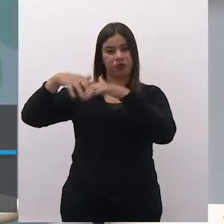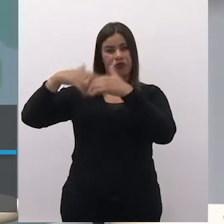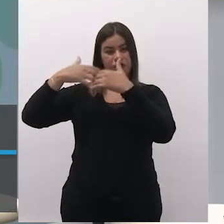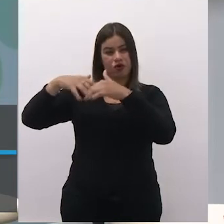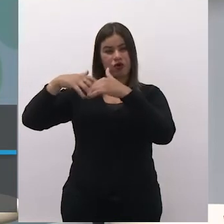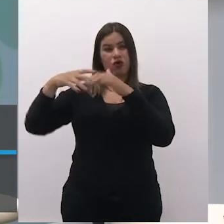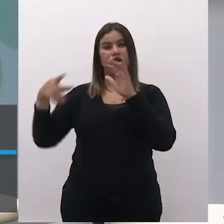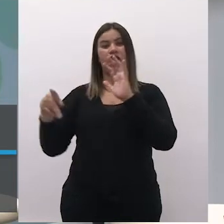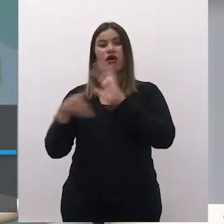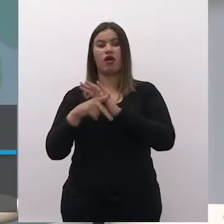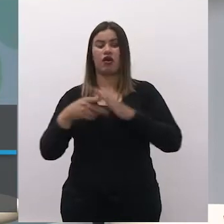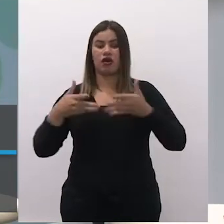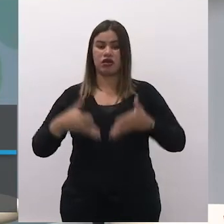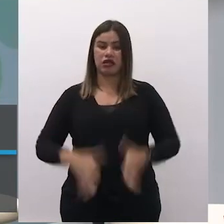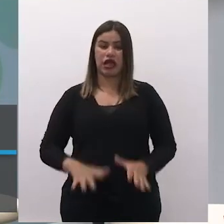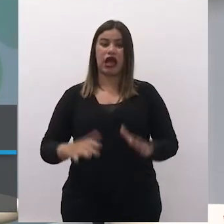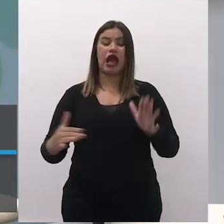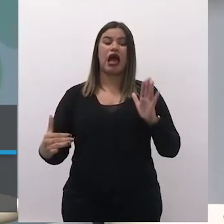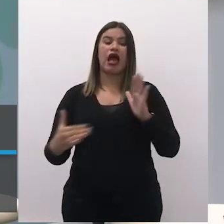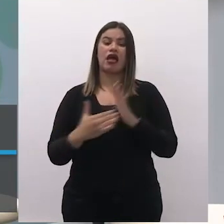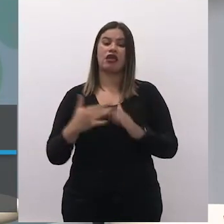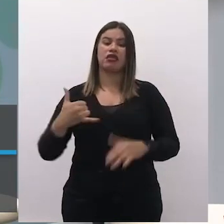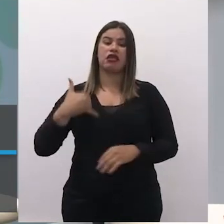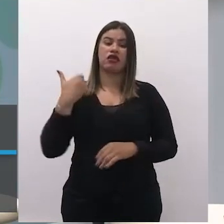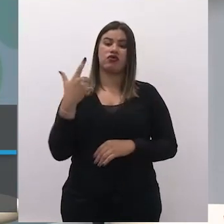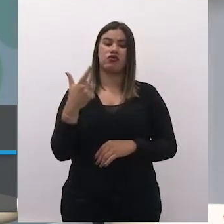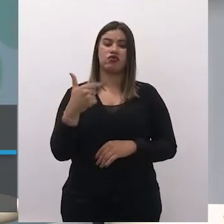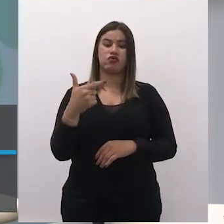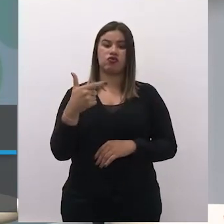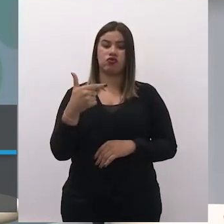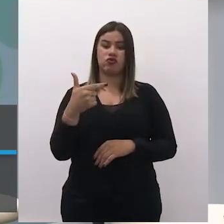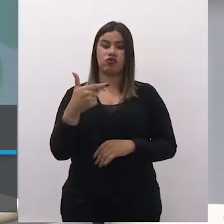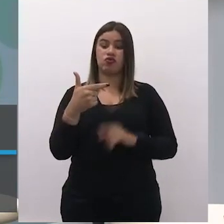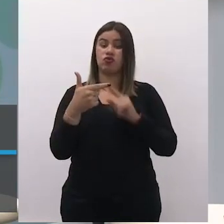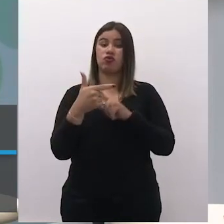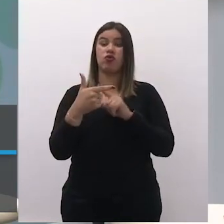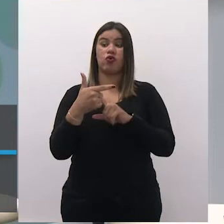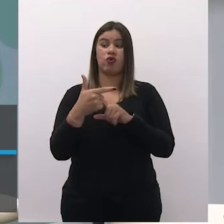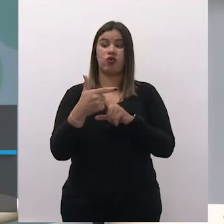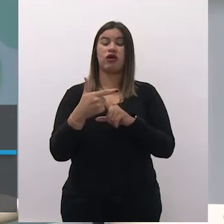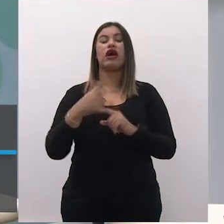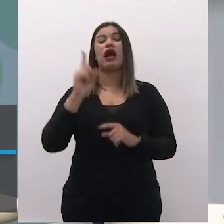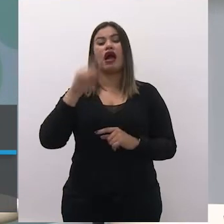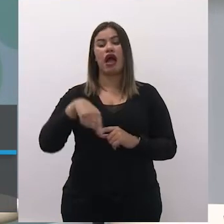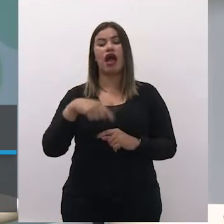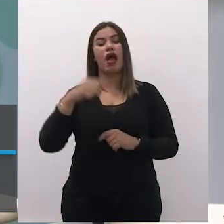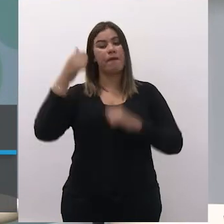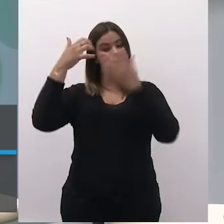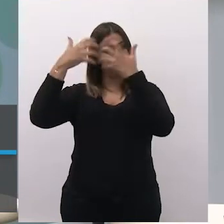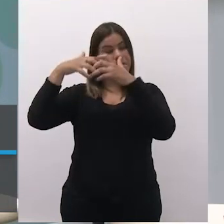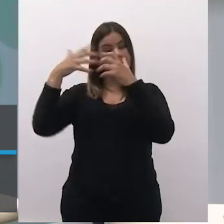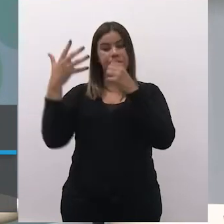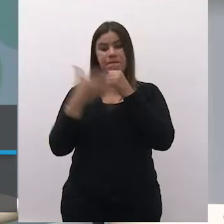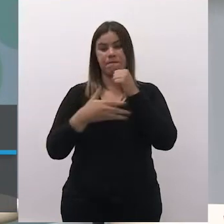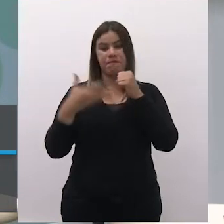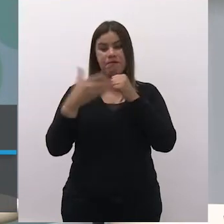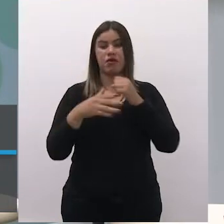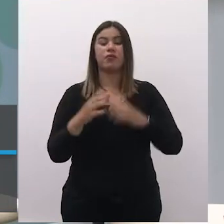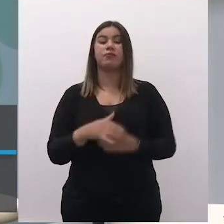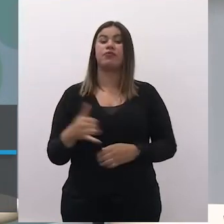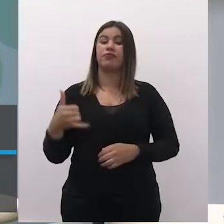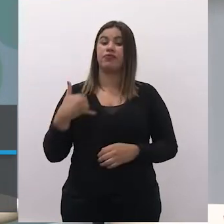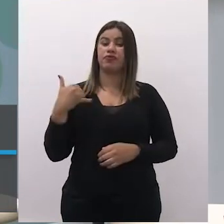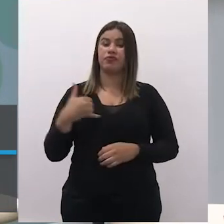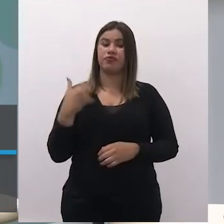nascimento até os 2 anos de idade, que é a capacidade de administrar reflexões básicas. 2 a 7 anos,